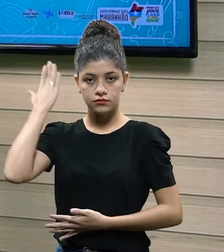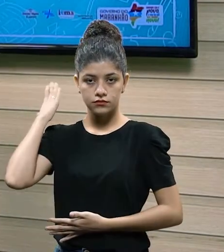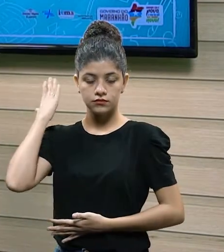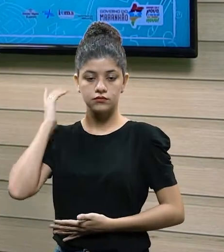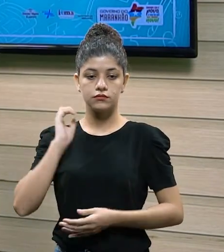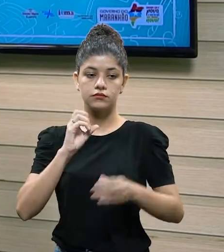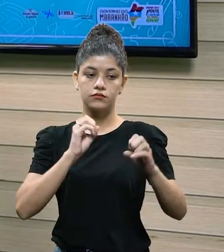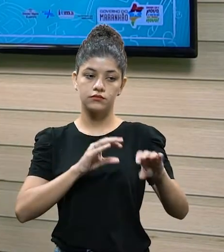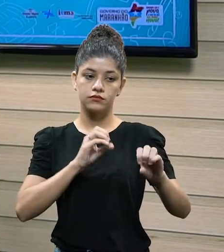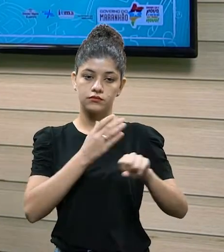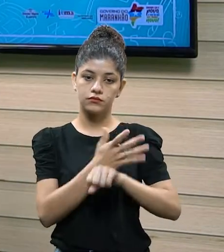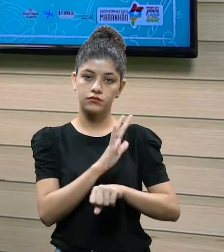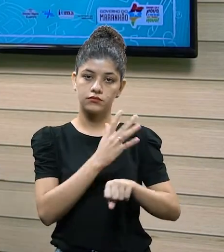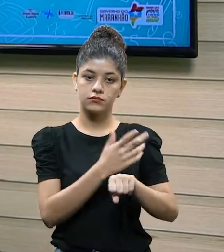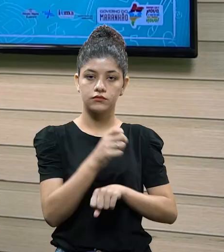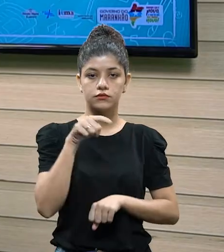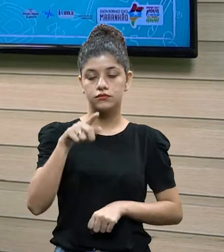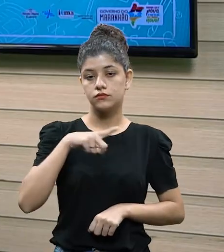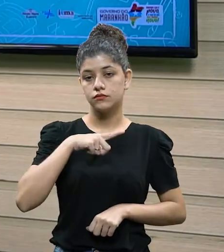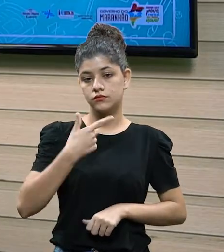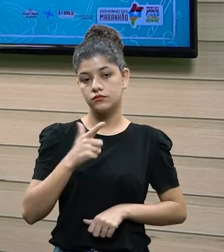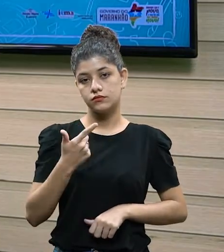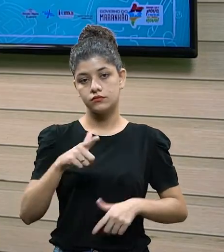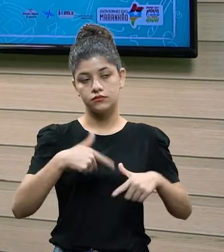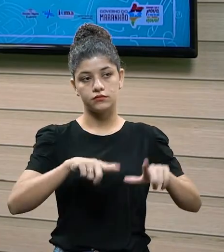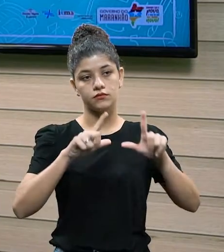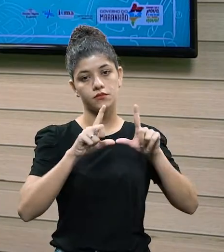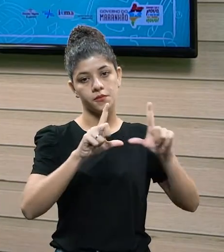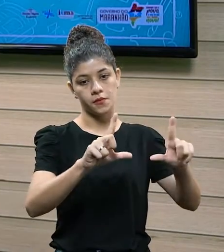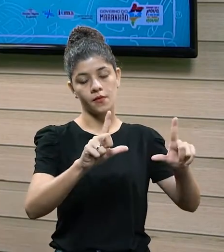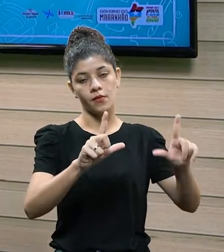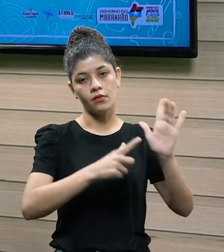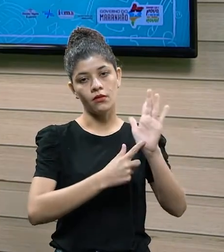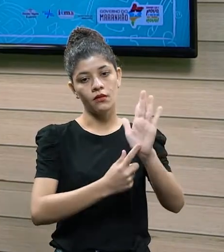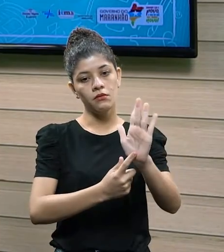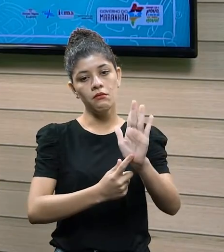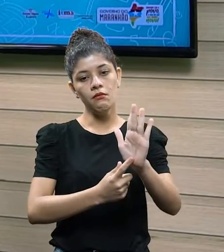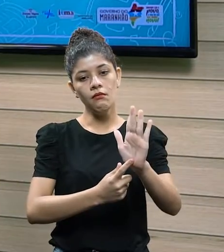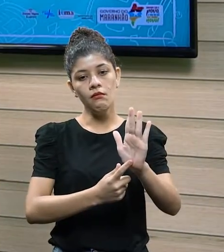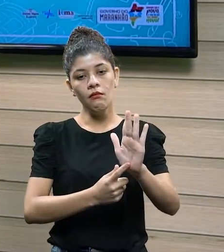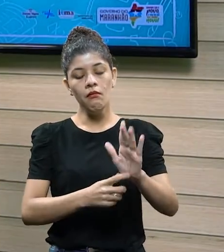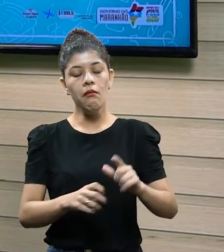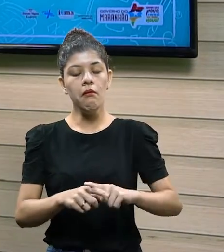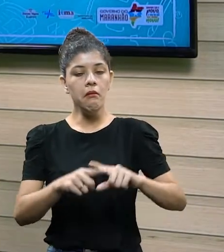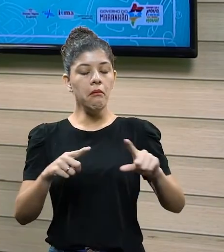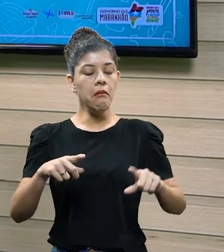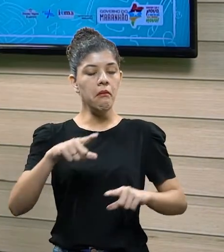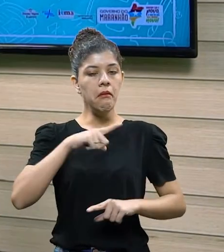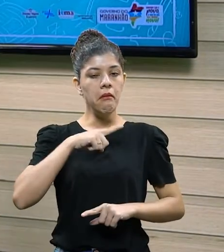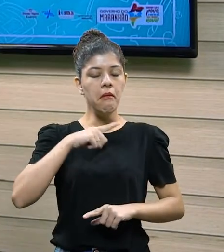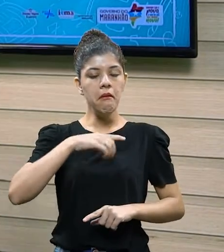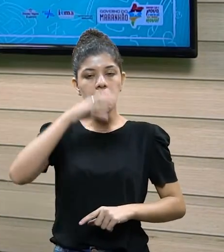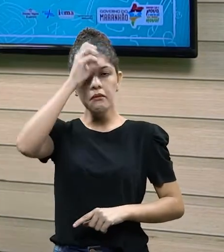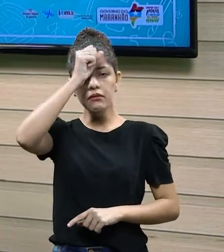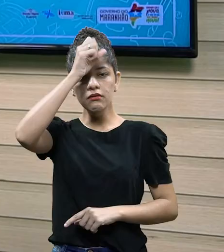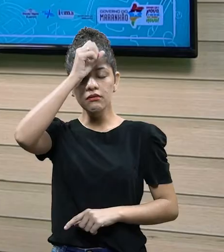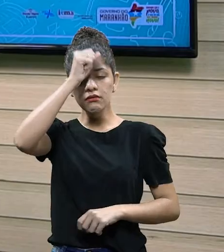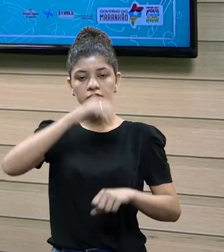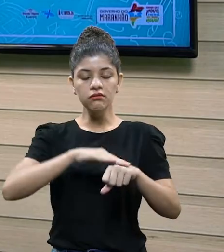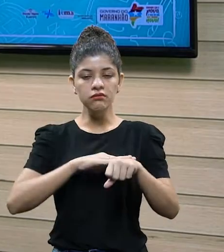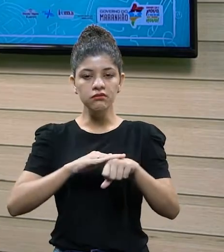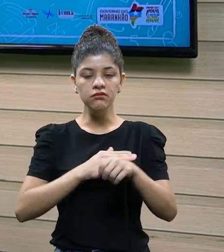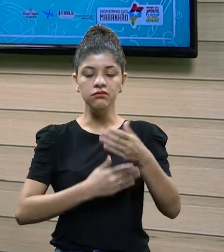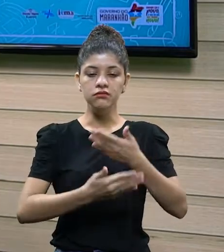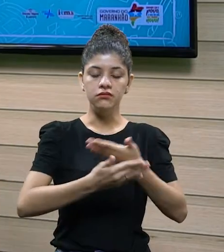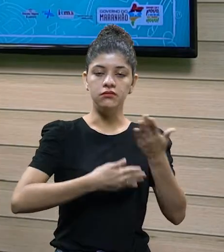treinamento. Muitas das vezes você não recebe nenhum certificado, um papel que comprove determinado aprendizado, mas você aprendeu conversando,